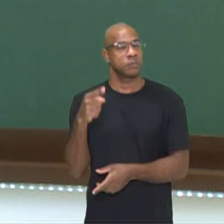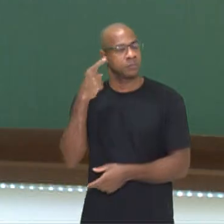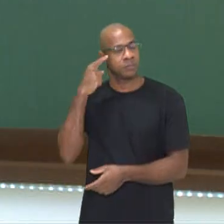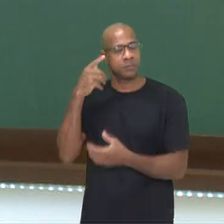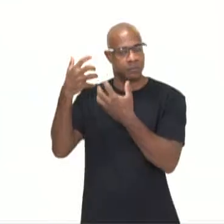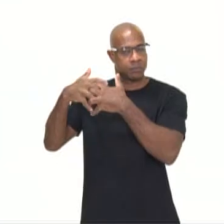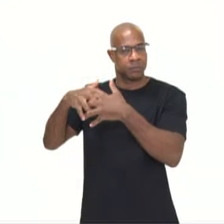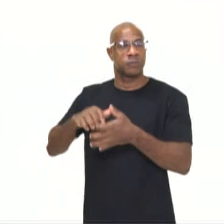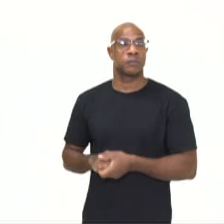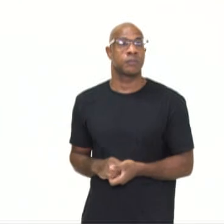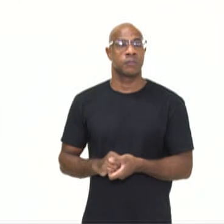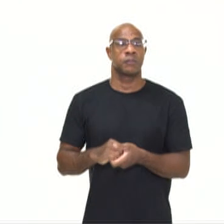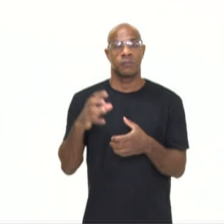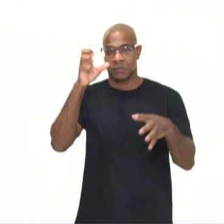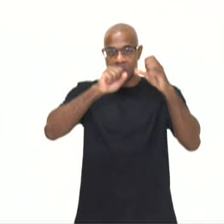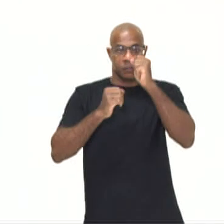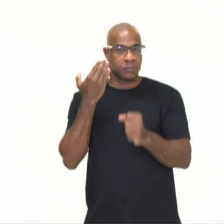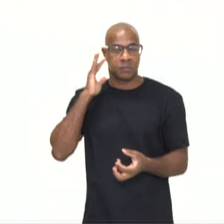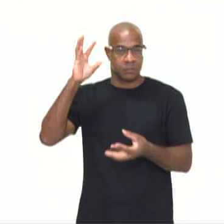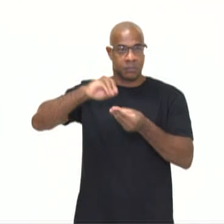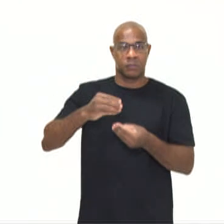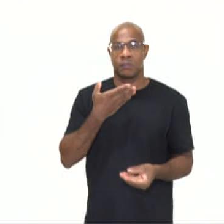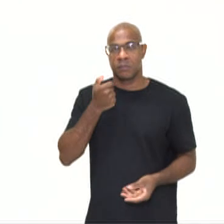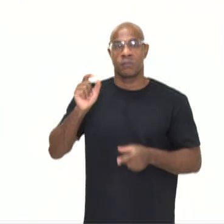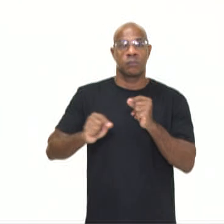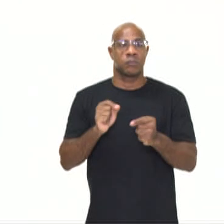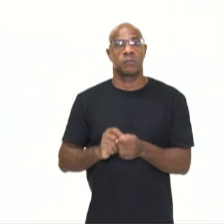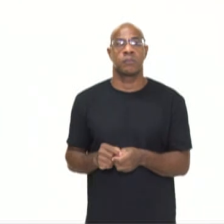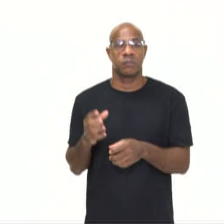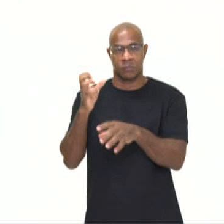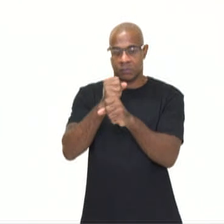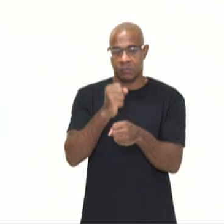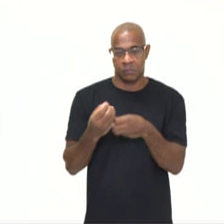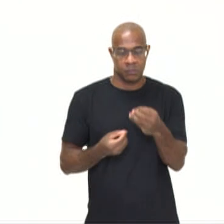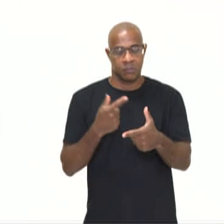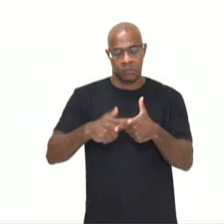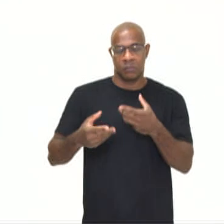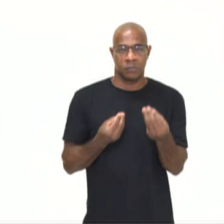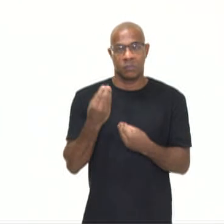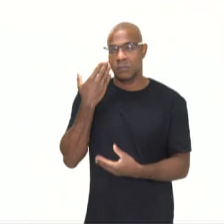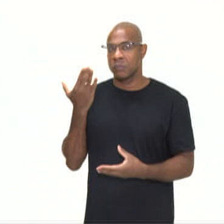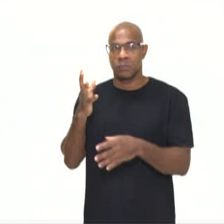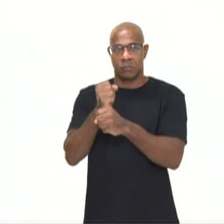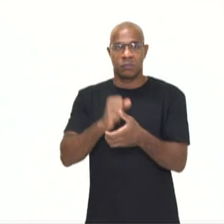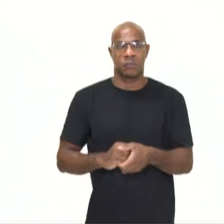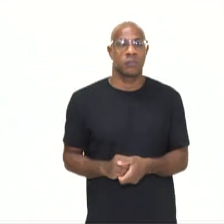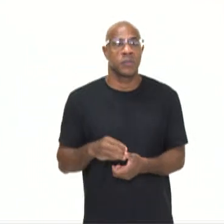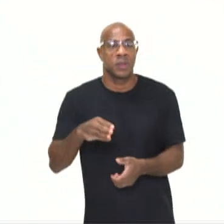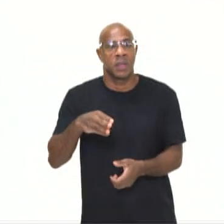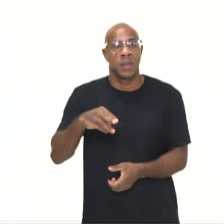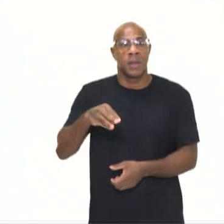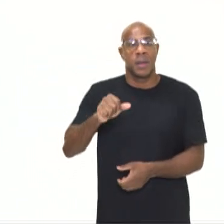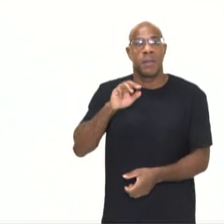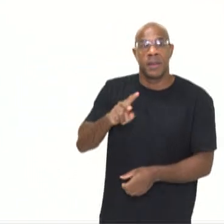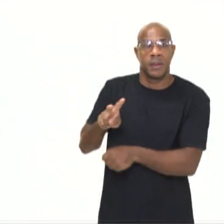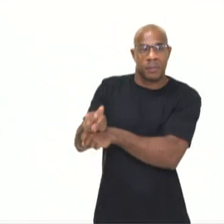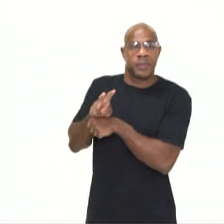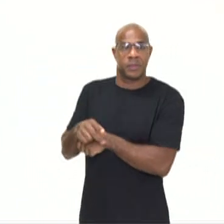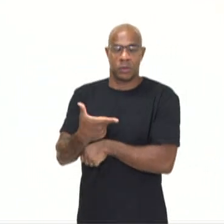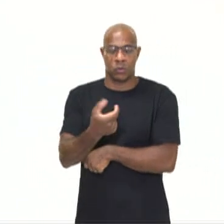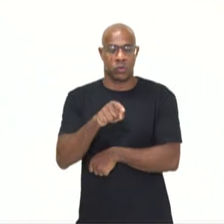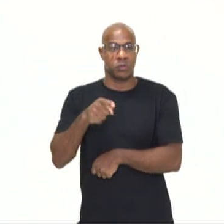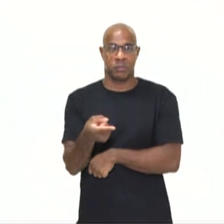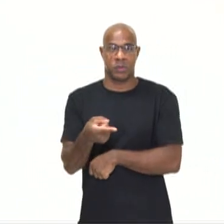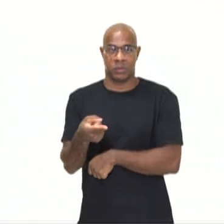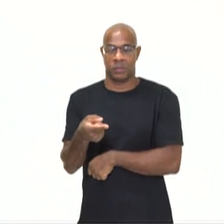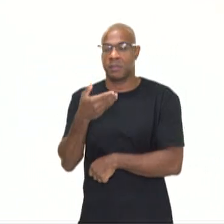nele. Para compreender melhor a aplicação de juros simples, vamos resolver o seguinte problema. Maria tomou R$2.000 emprestados do seu tio